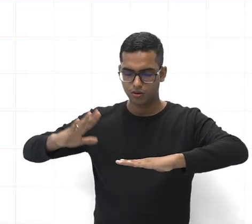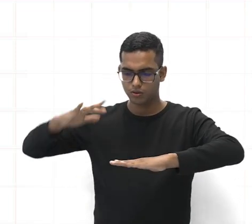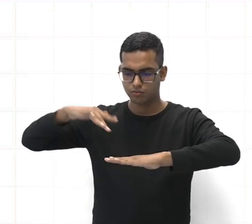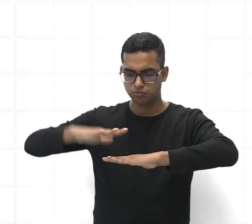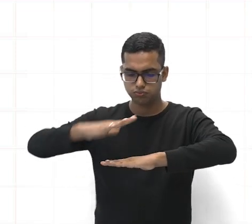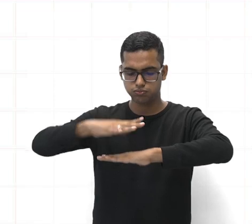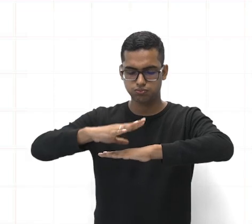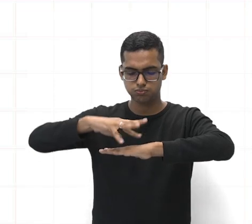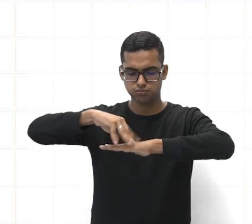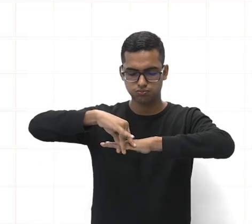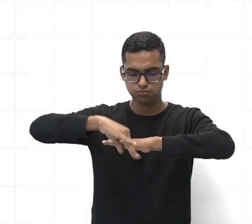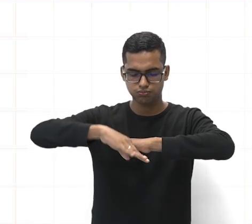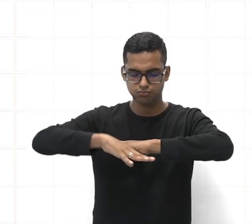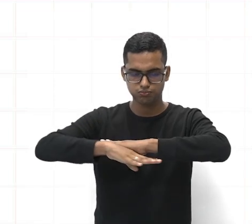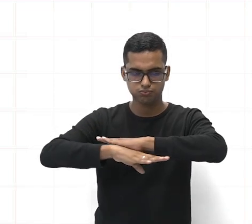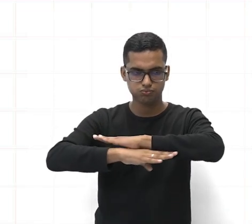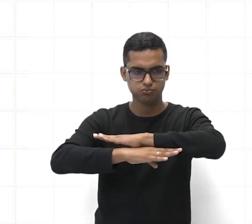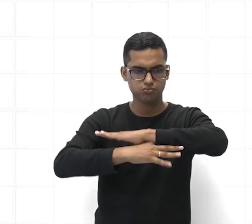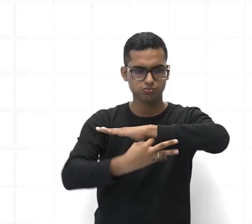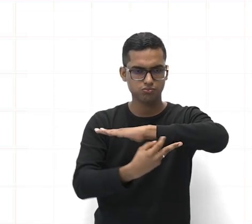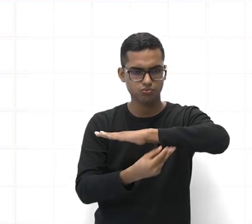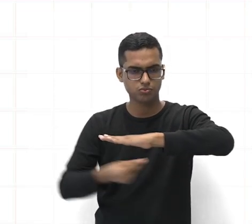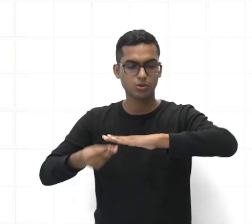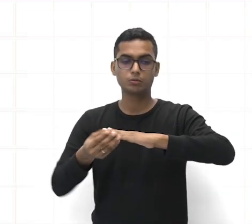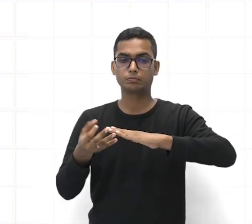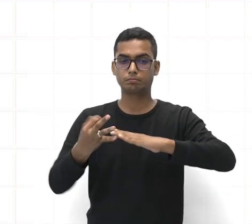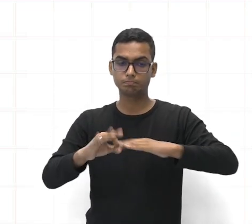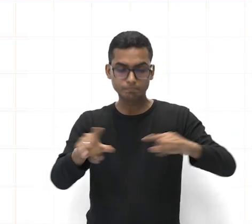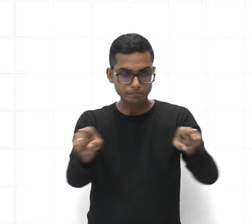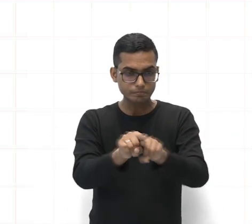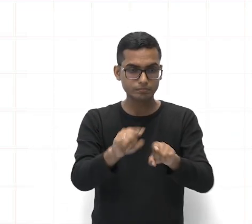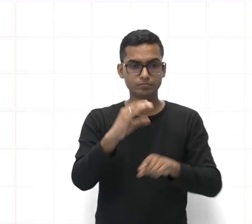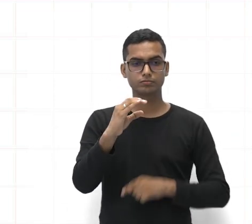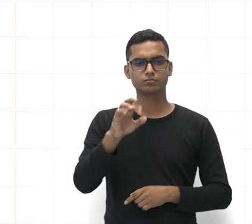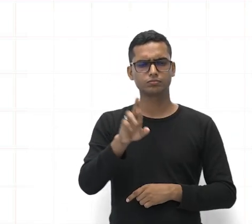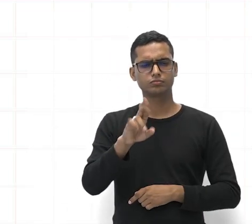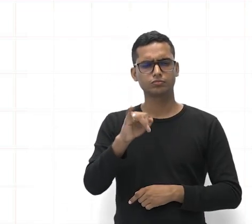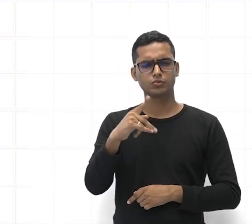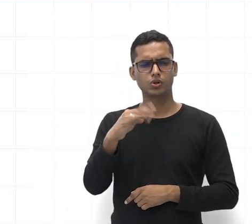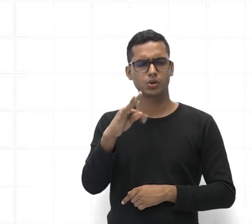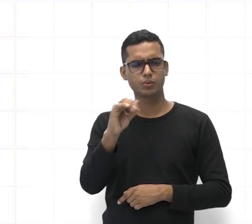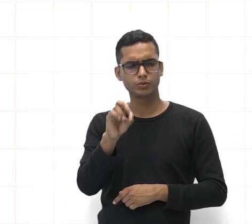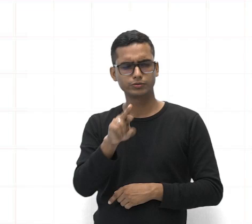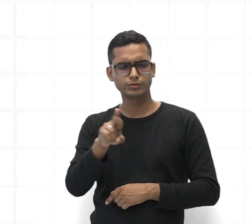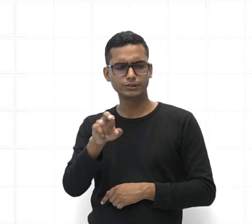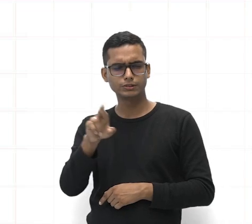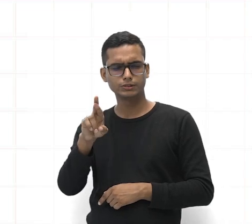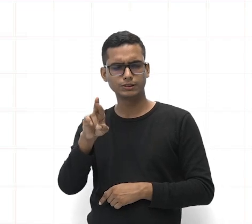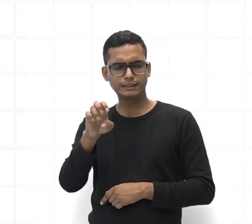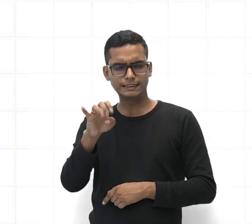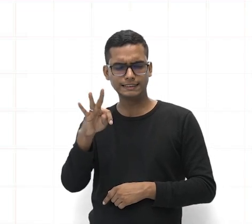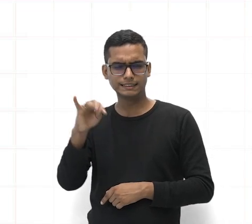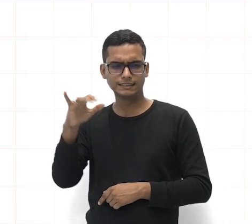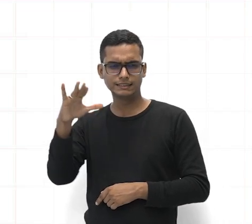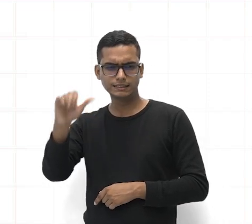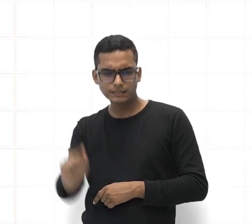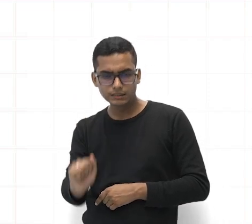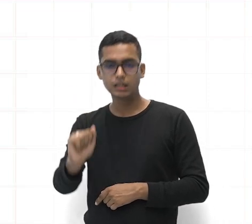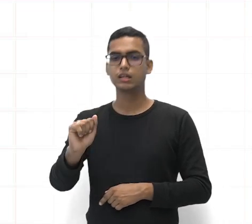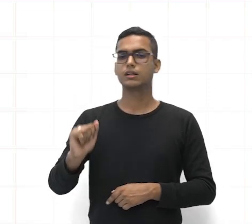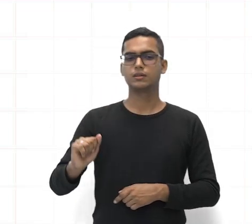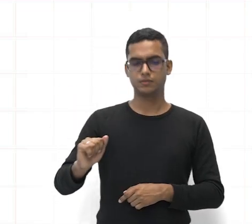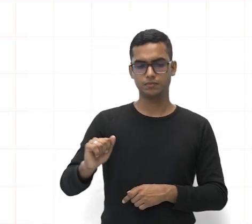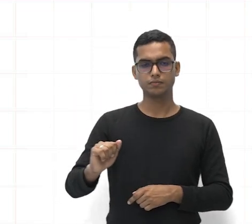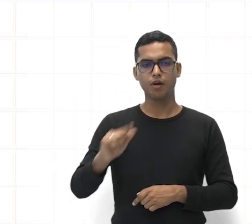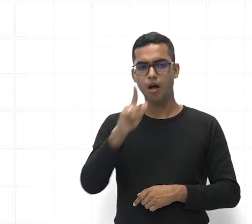elas vão se perder no meio do caminho. As bacias criptorreicas são aquelas bacias que se direcionam ao interior